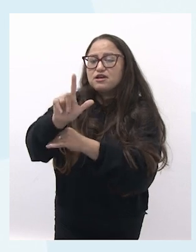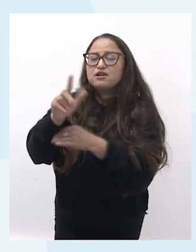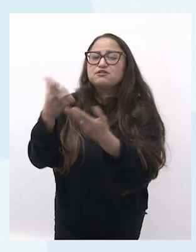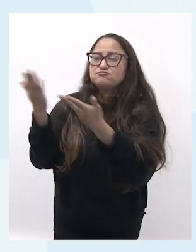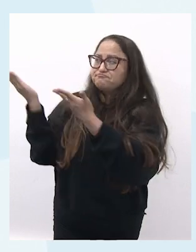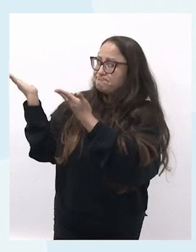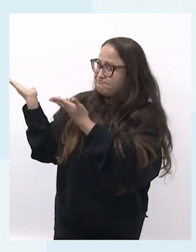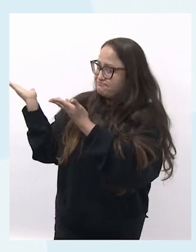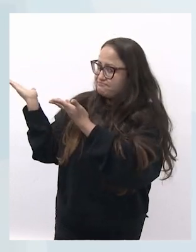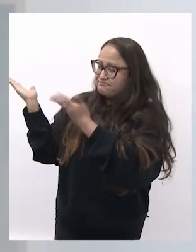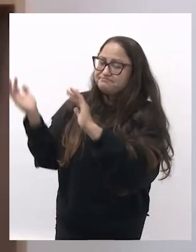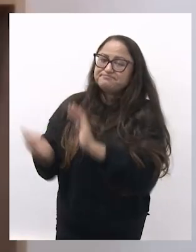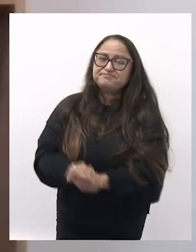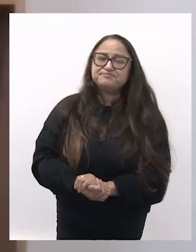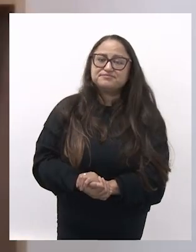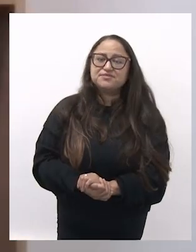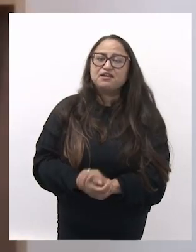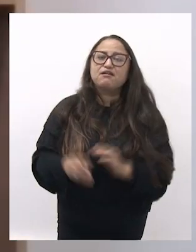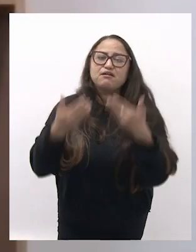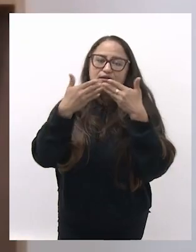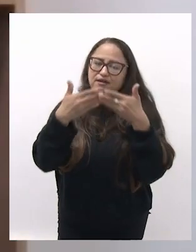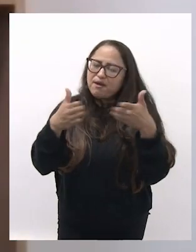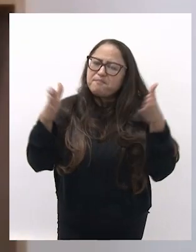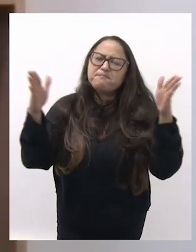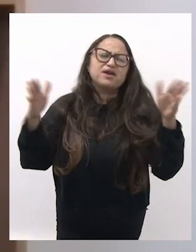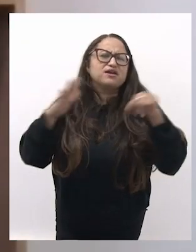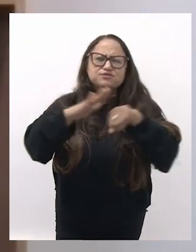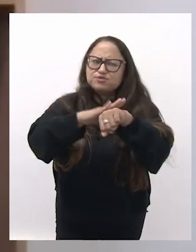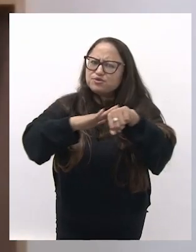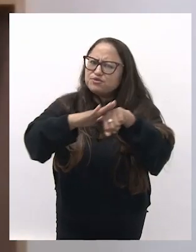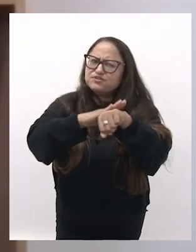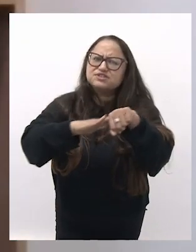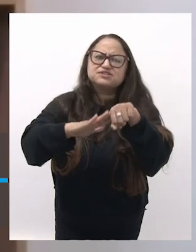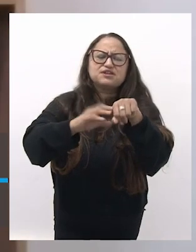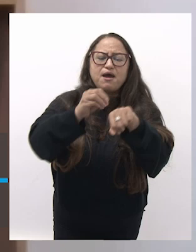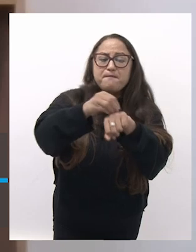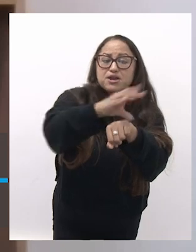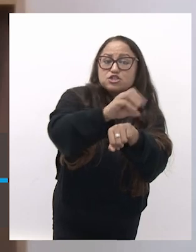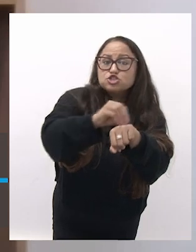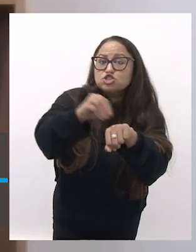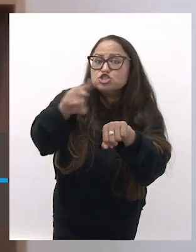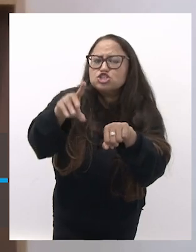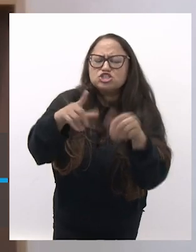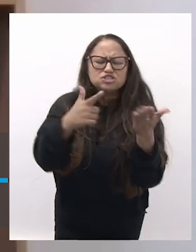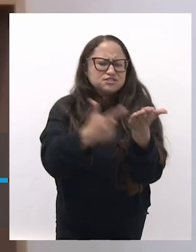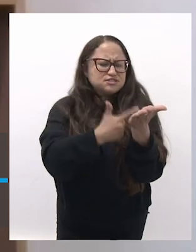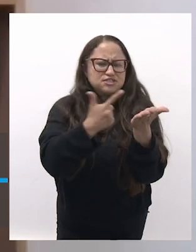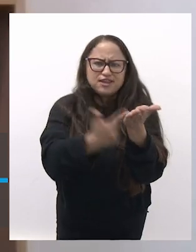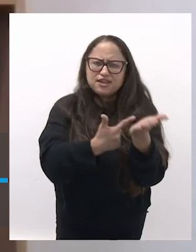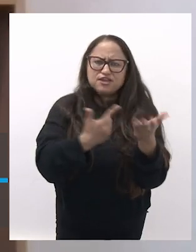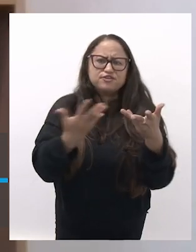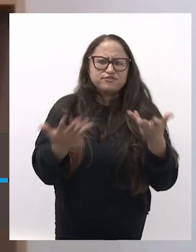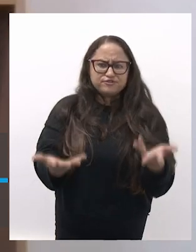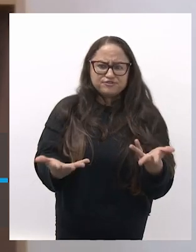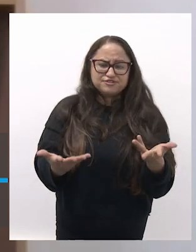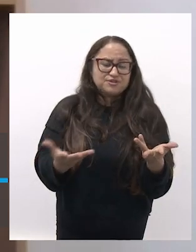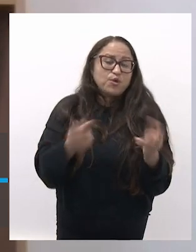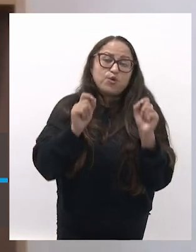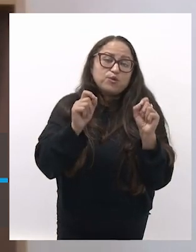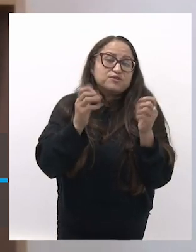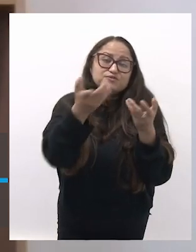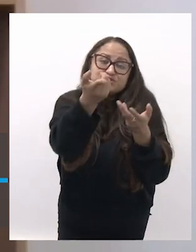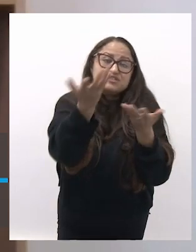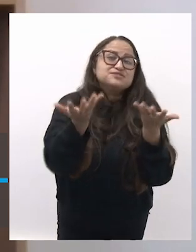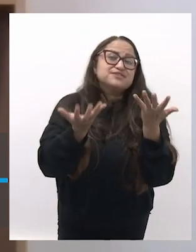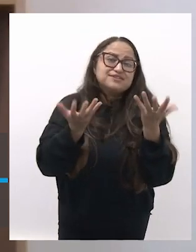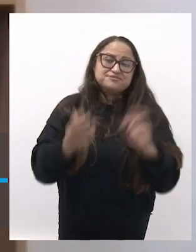Literário SP. Canal aberto para conversarmos, para indicações de leitura e tudo mais.